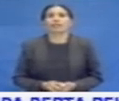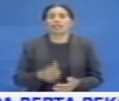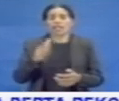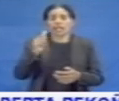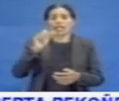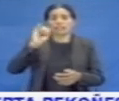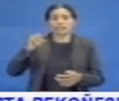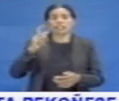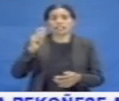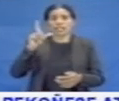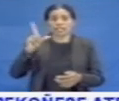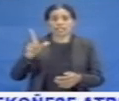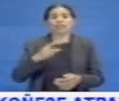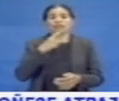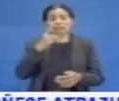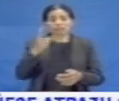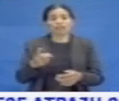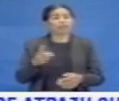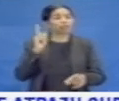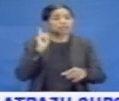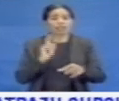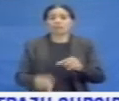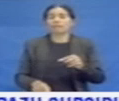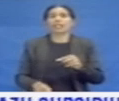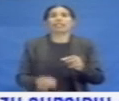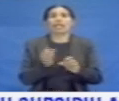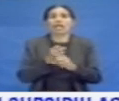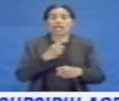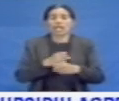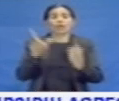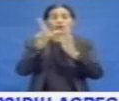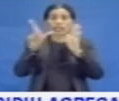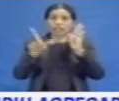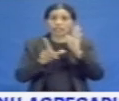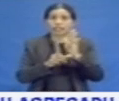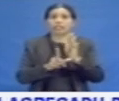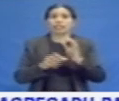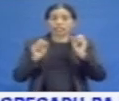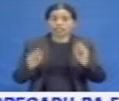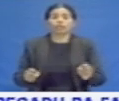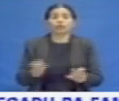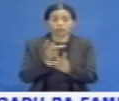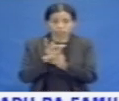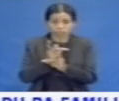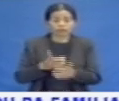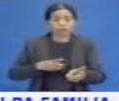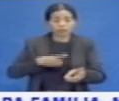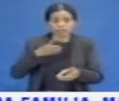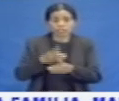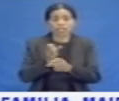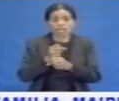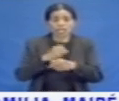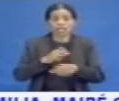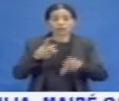esboço lei criminalização, defamação, husi Ministério Justiça. Atu protege qualidade democracia, no halo povo